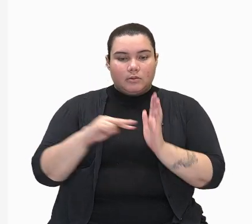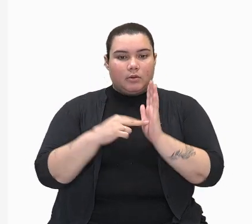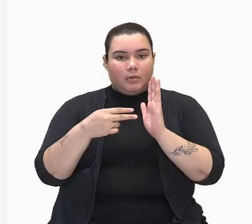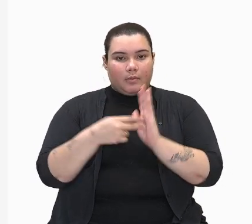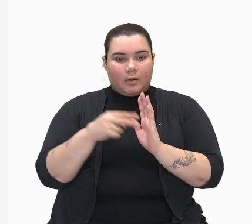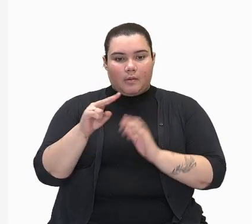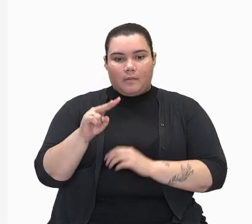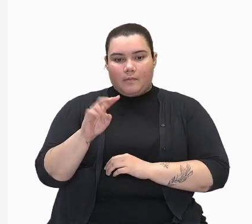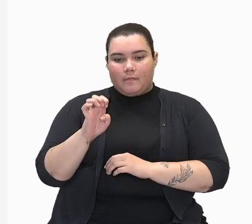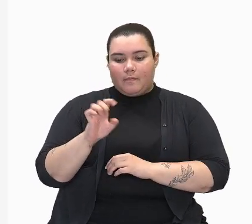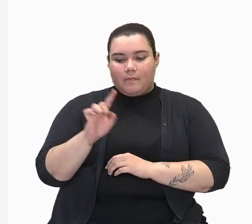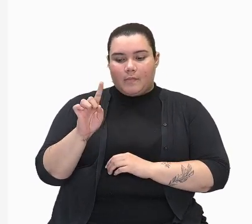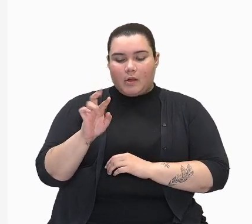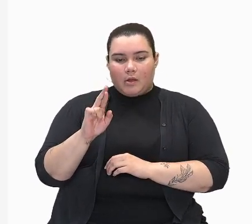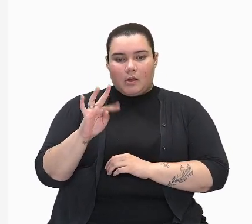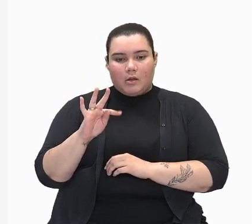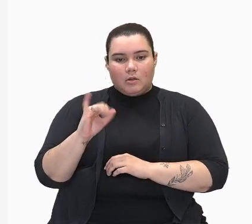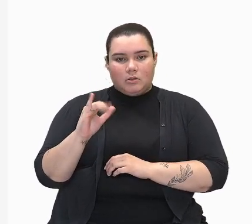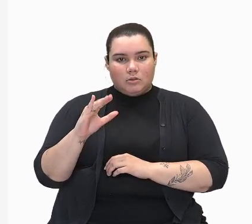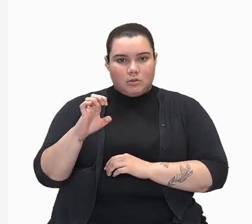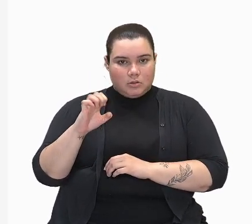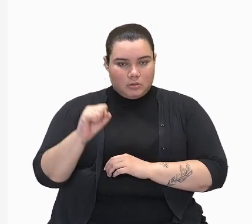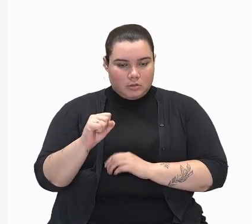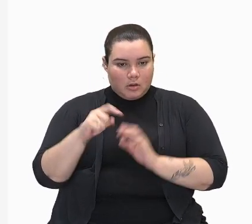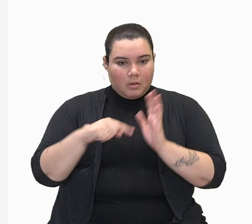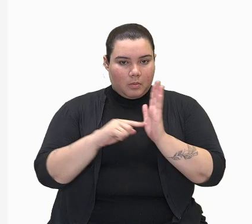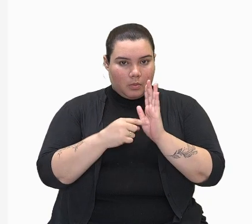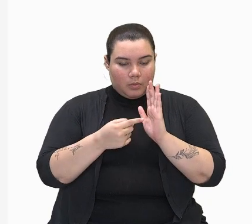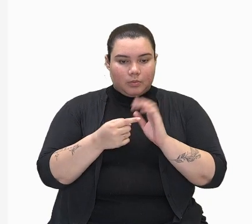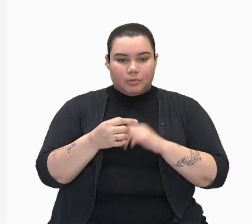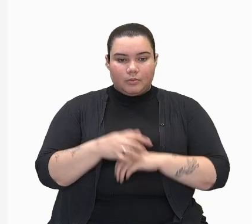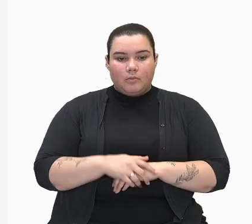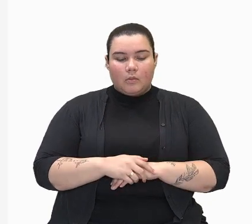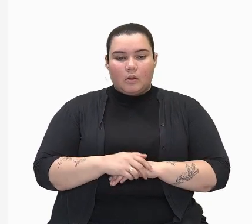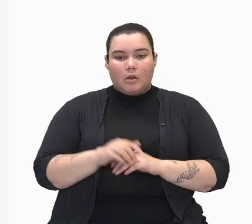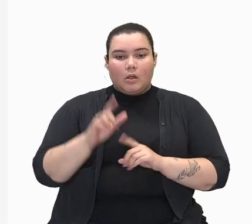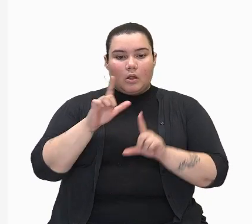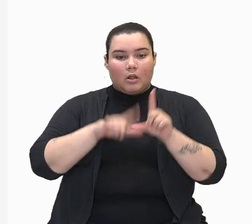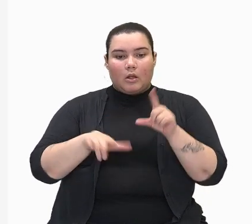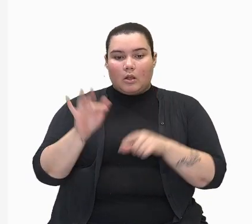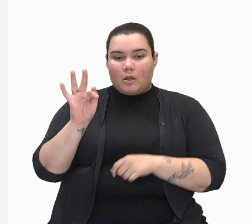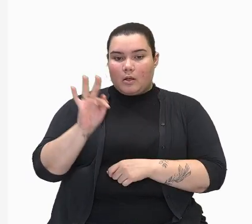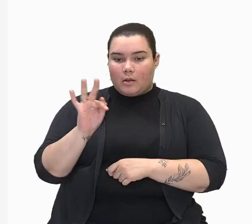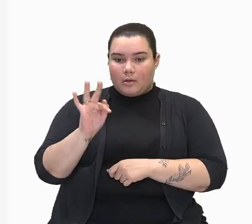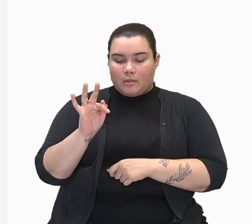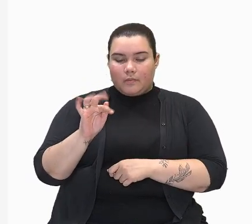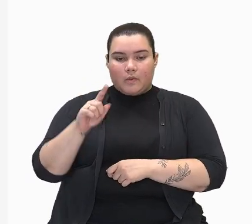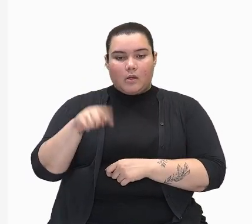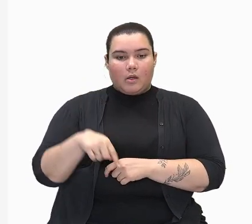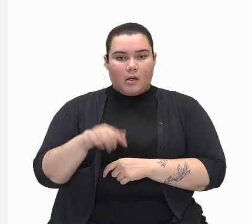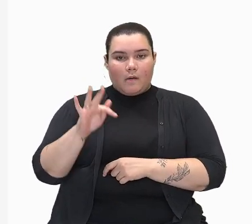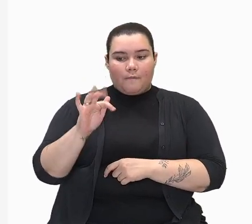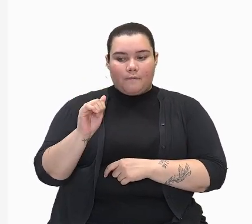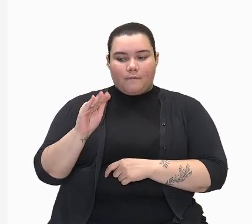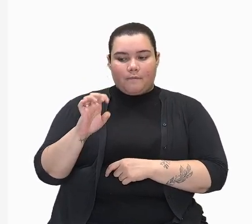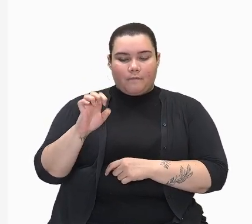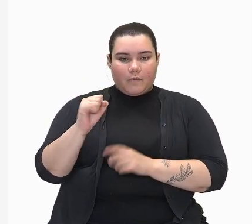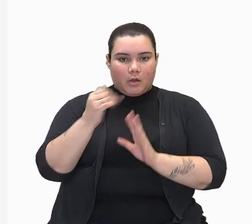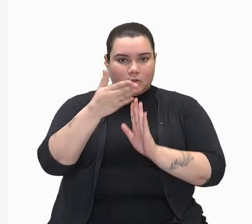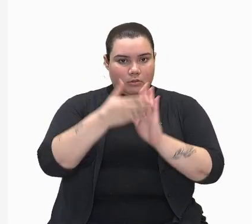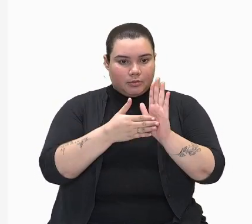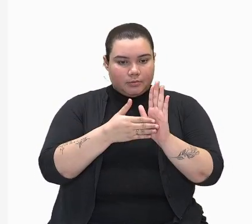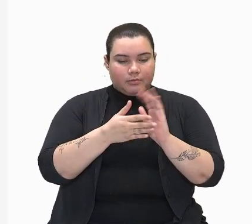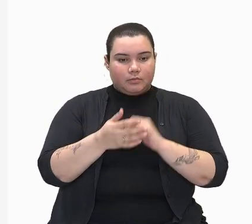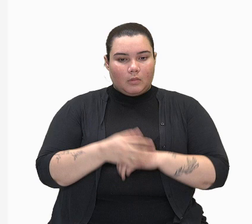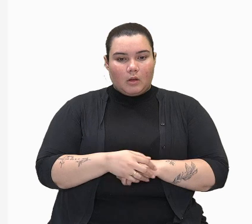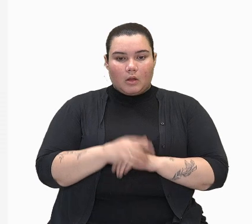número de vértices. O que você está vendo aí como F, tá? É o número de faces. E